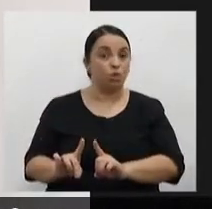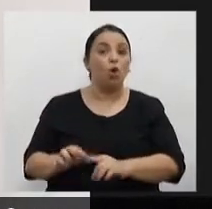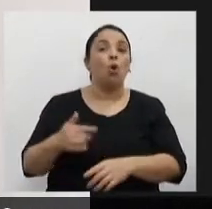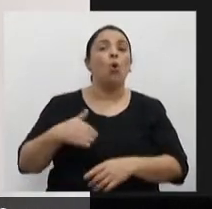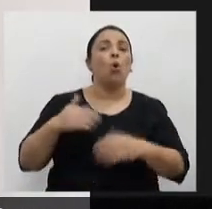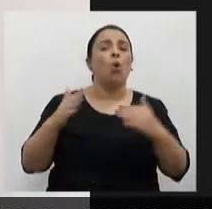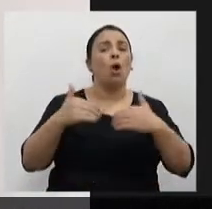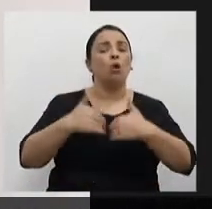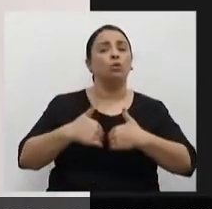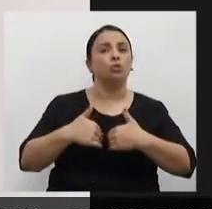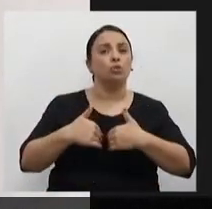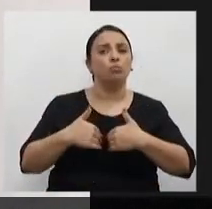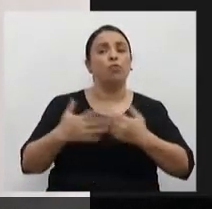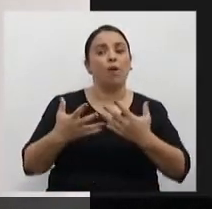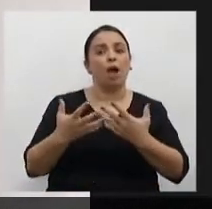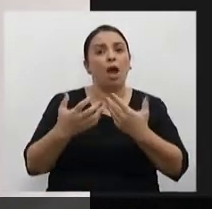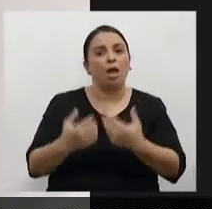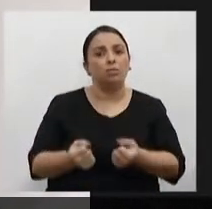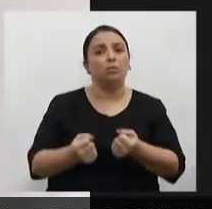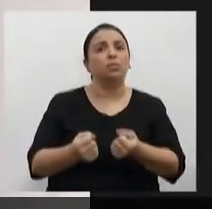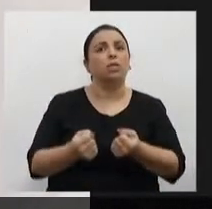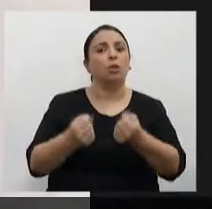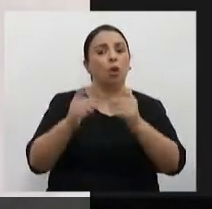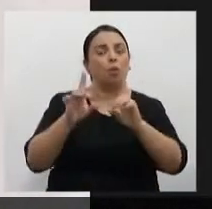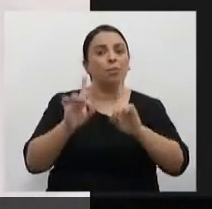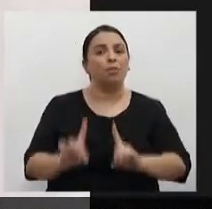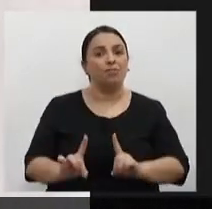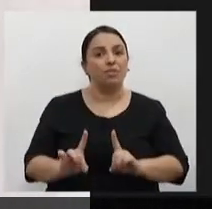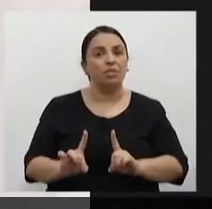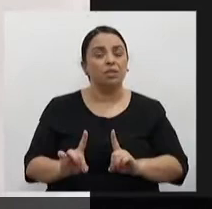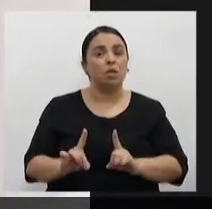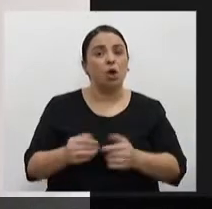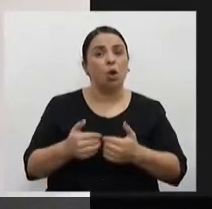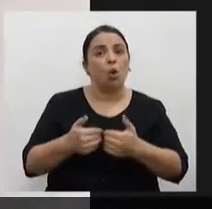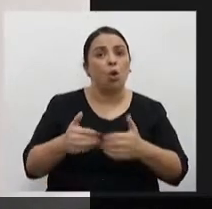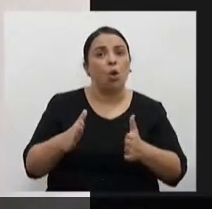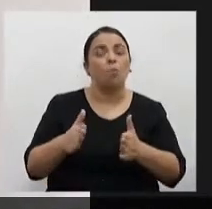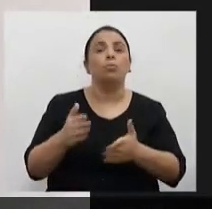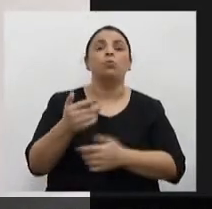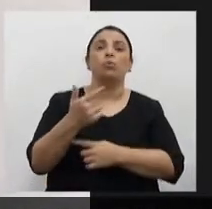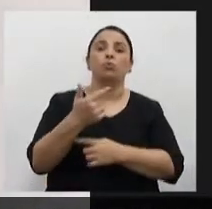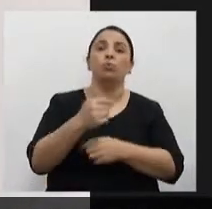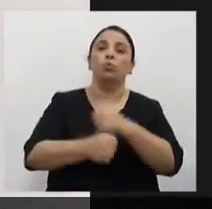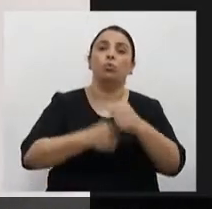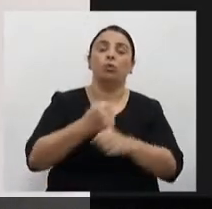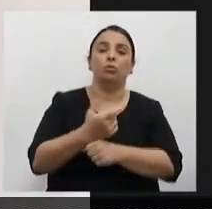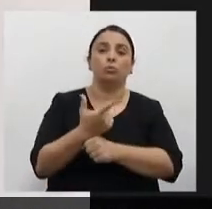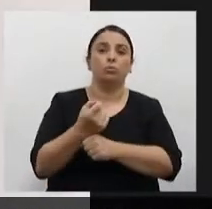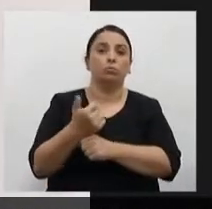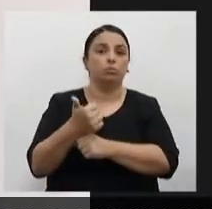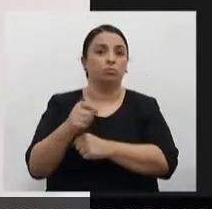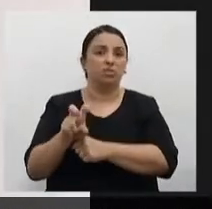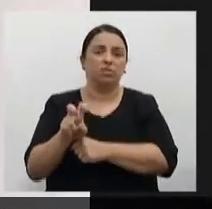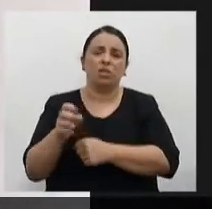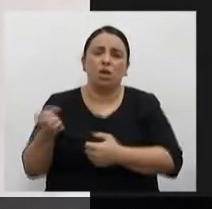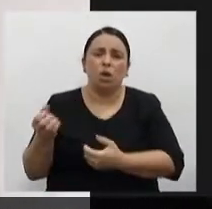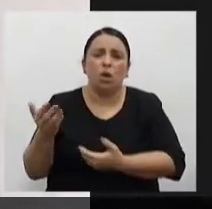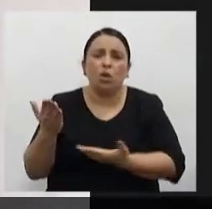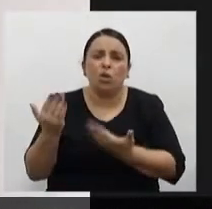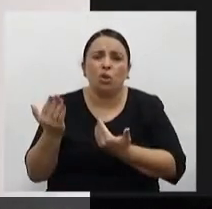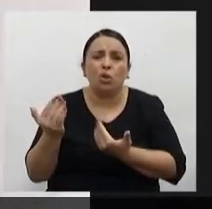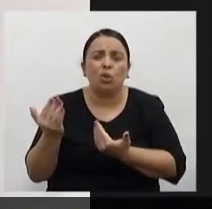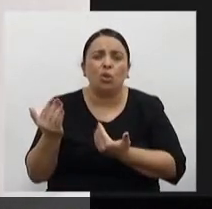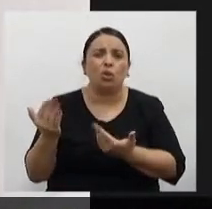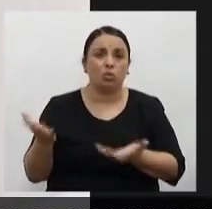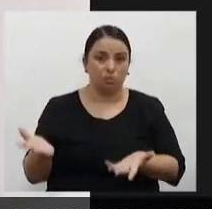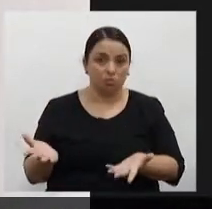como deficiência apenas em 2015. Então, é uma conquista recente. E é um transtorno que